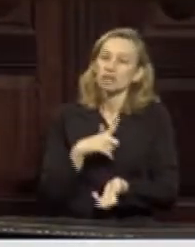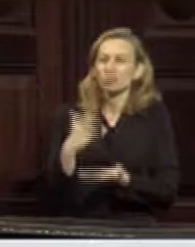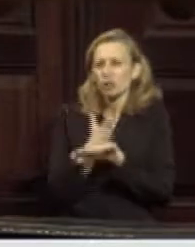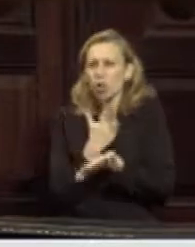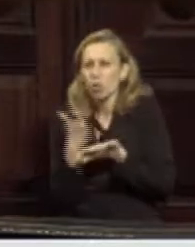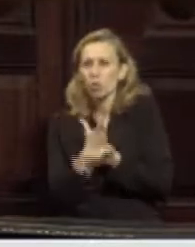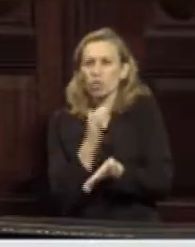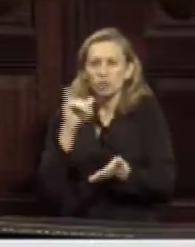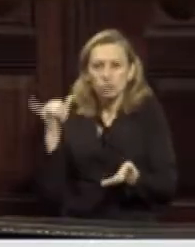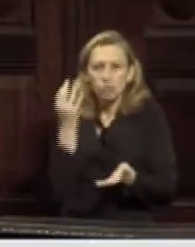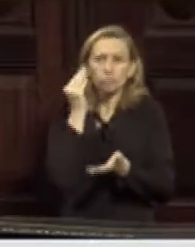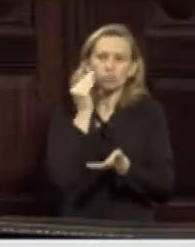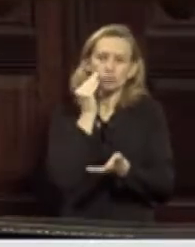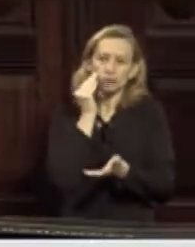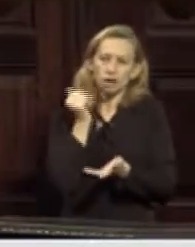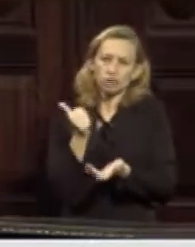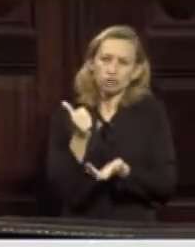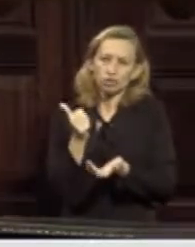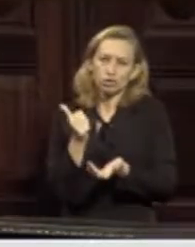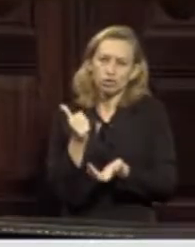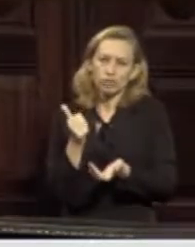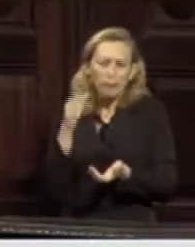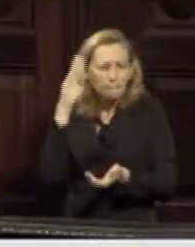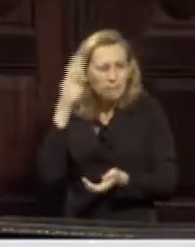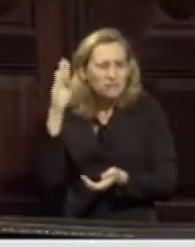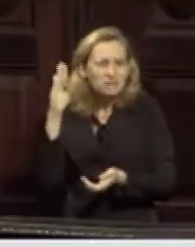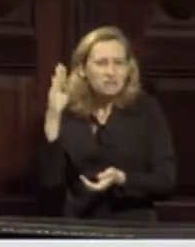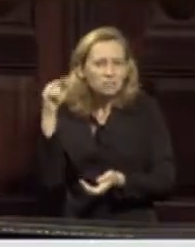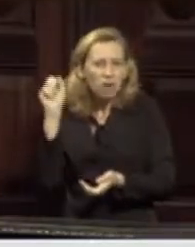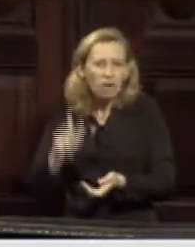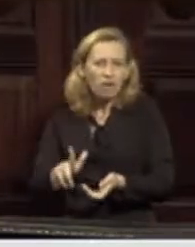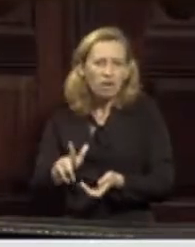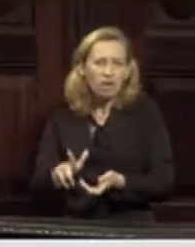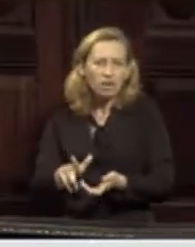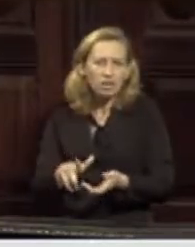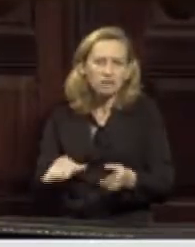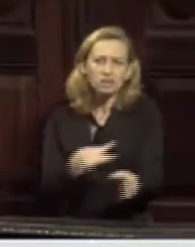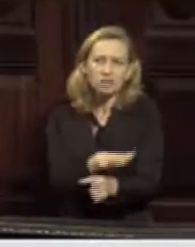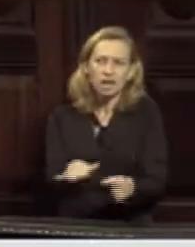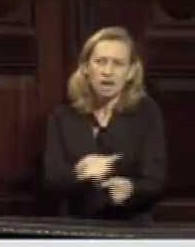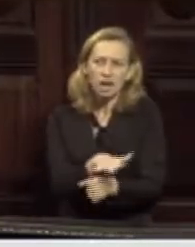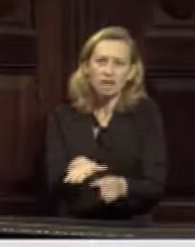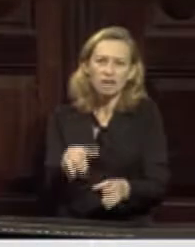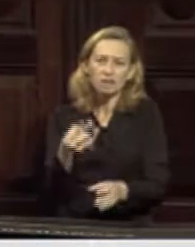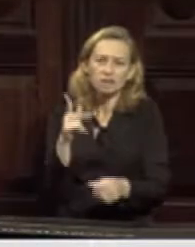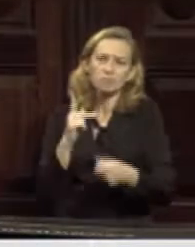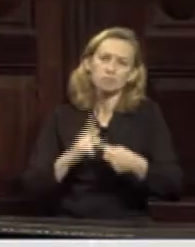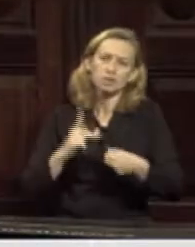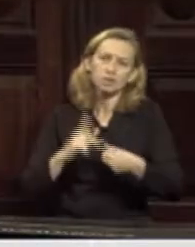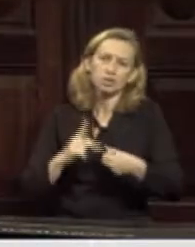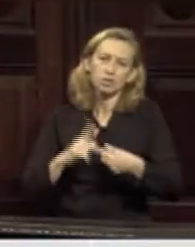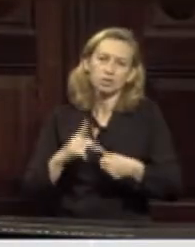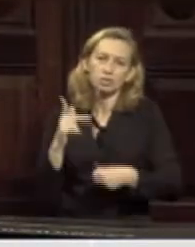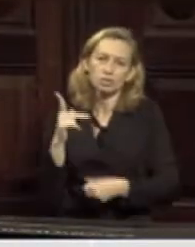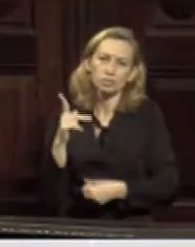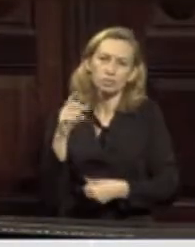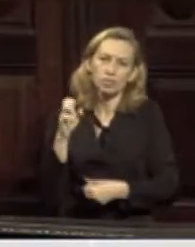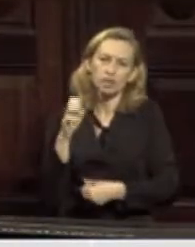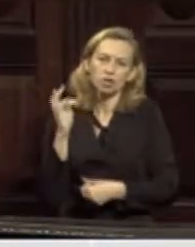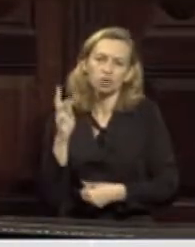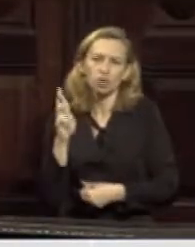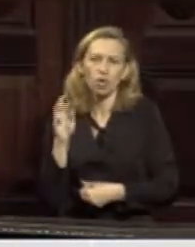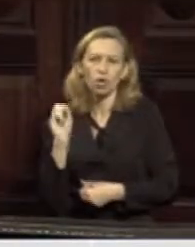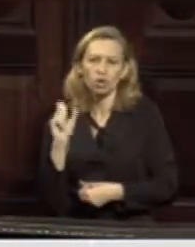algumas oportunidades e a principal delas está na área de petróleo e gás, como aqui muito bem mencionou